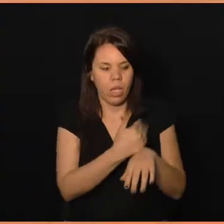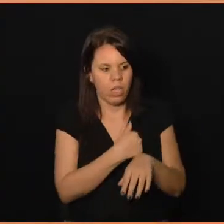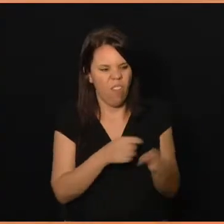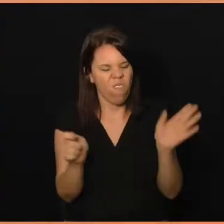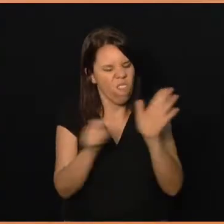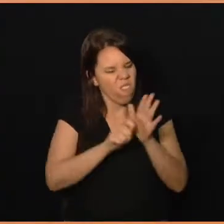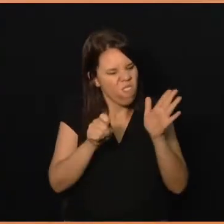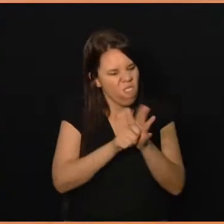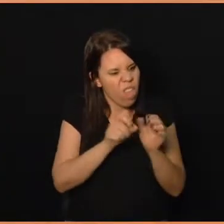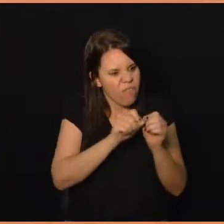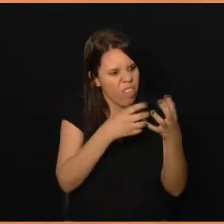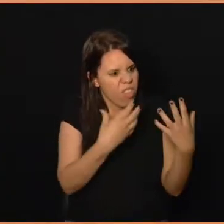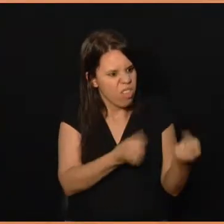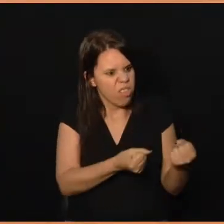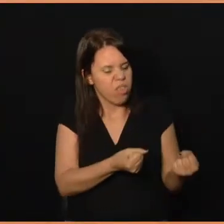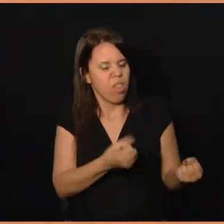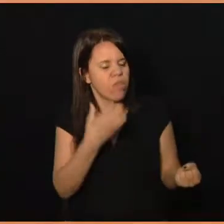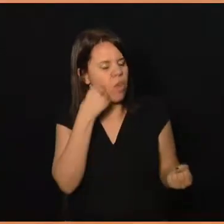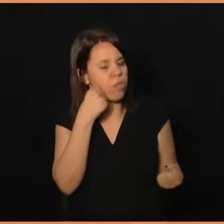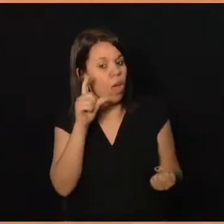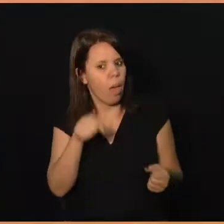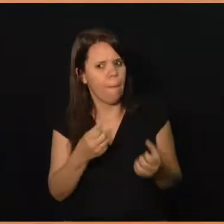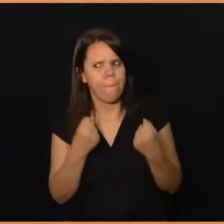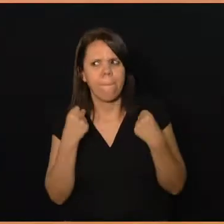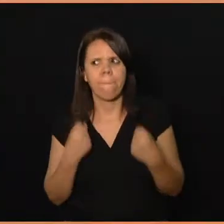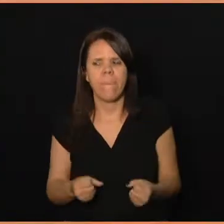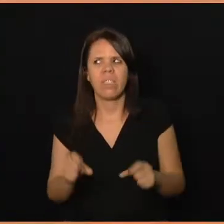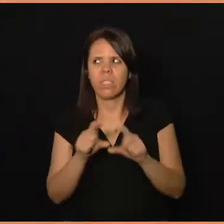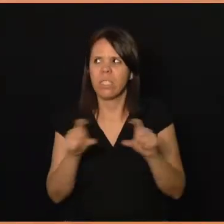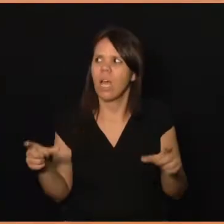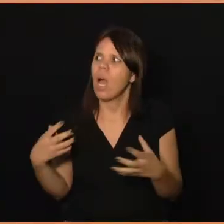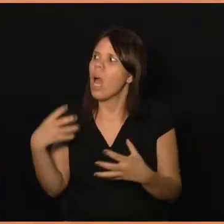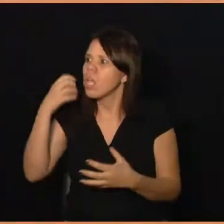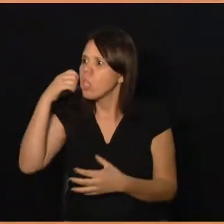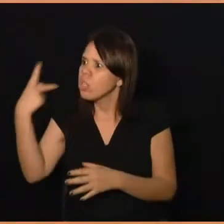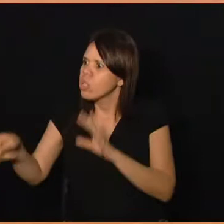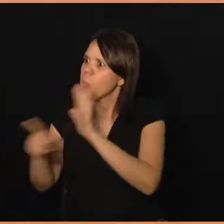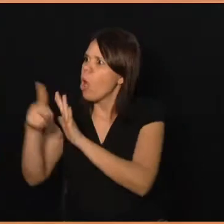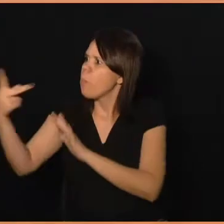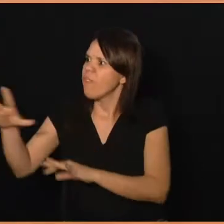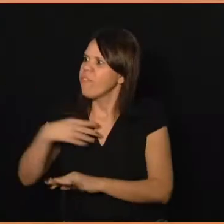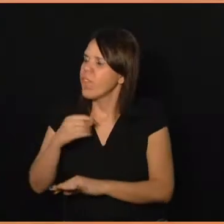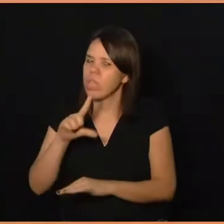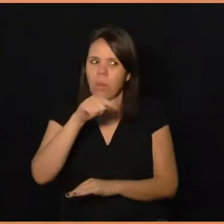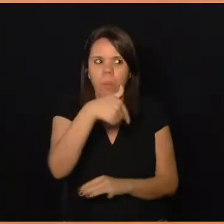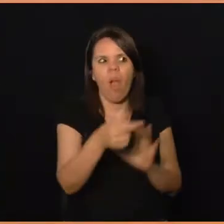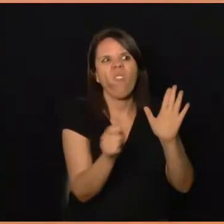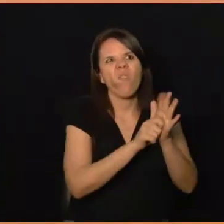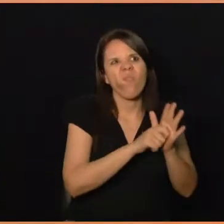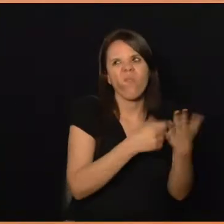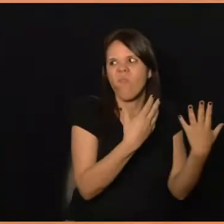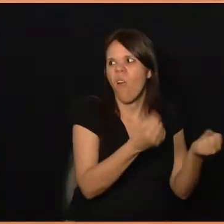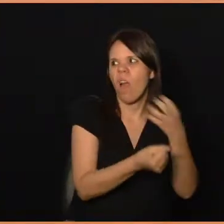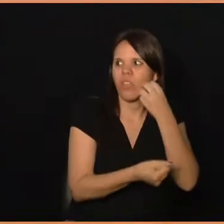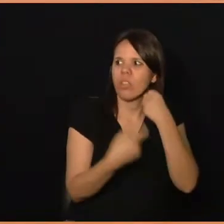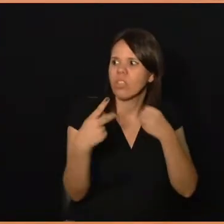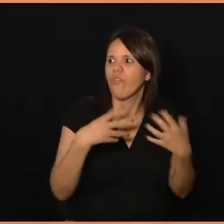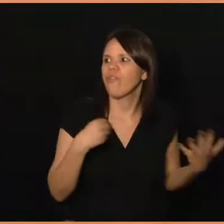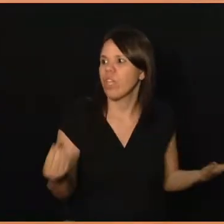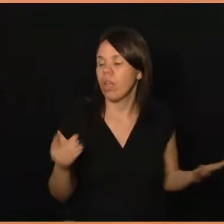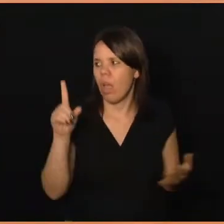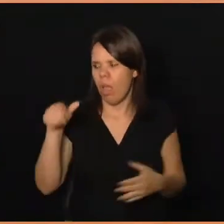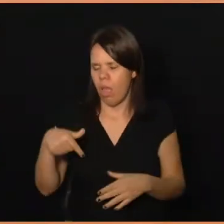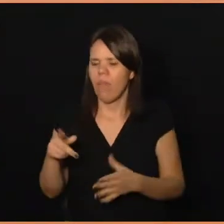faça. E é pesado isso. Como assim, adota os seus filhos antes que um traficante o faça? E é realmente a carência